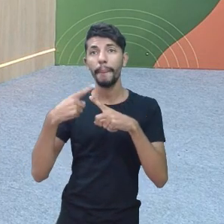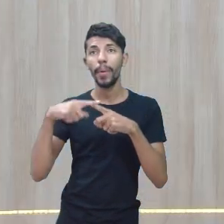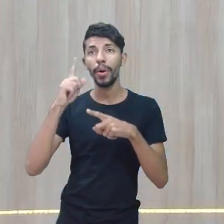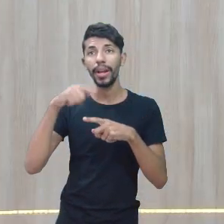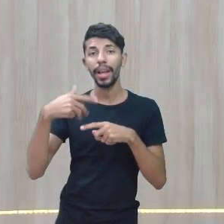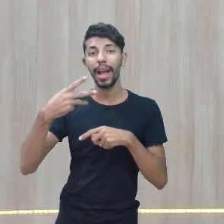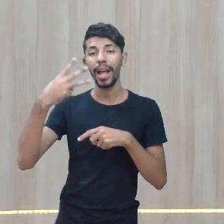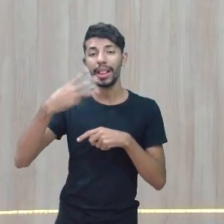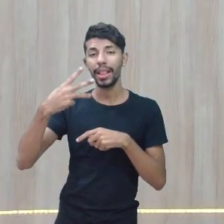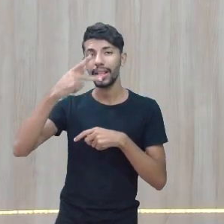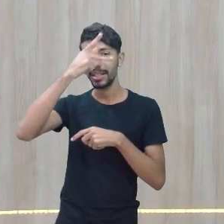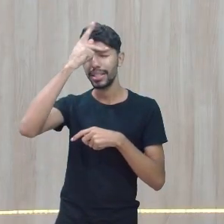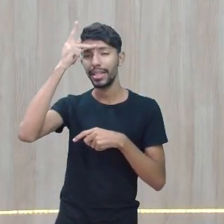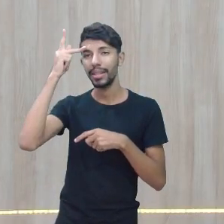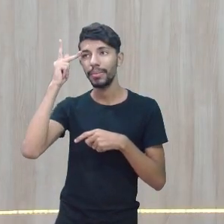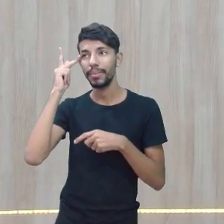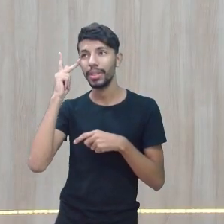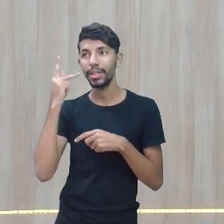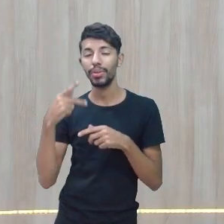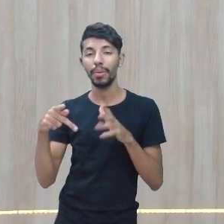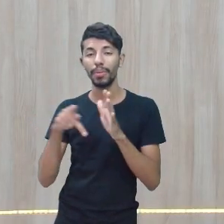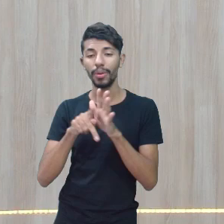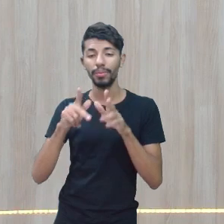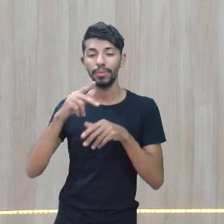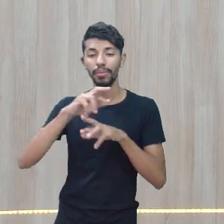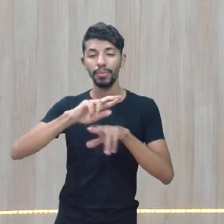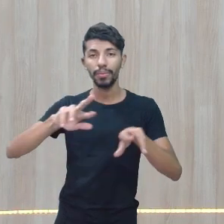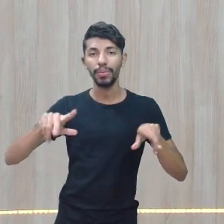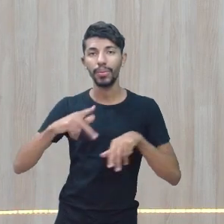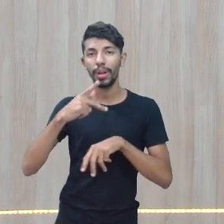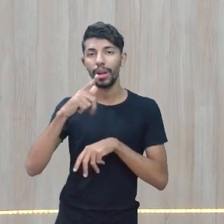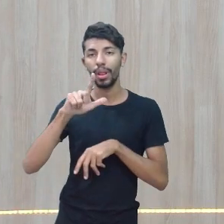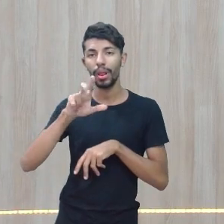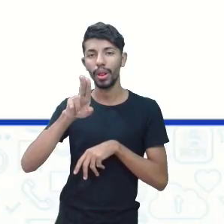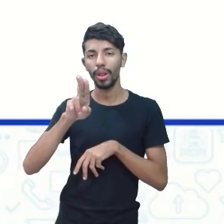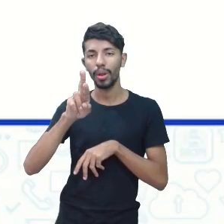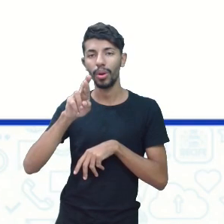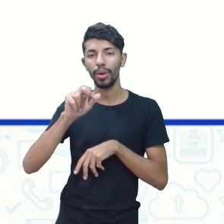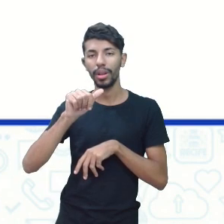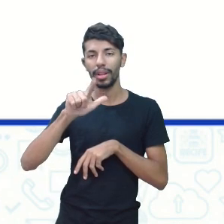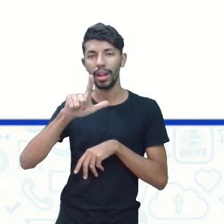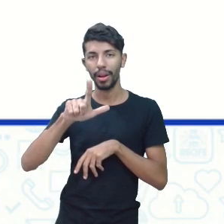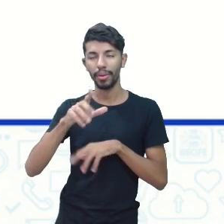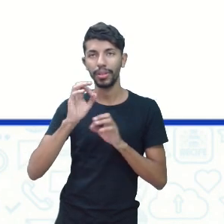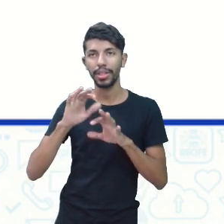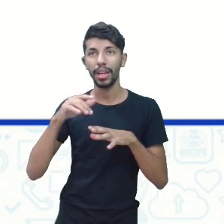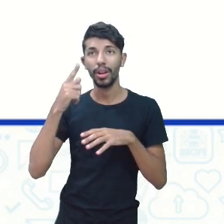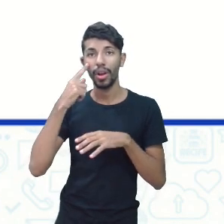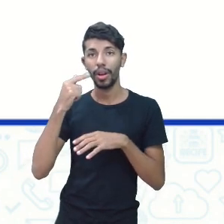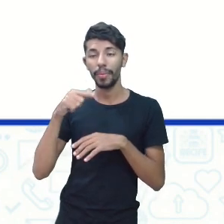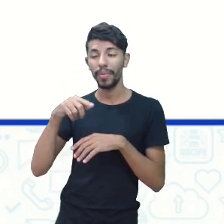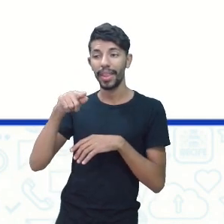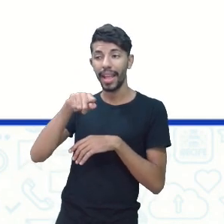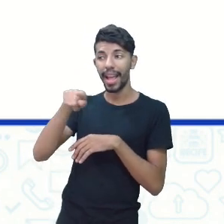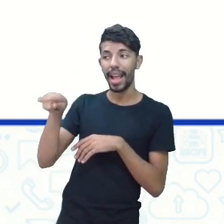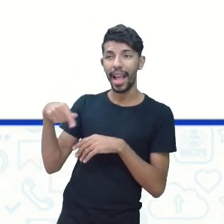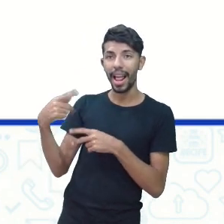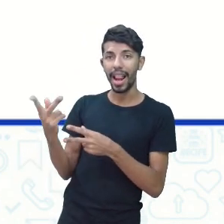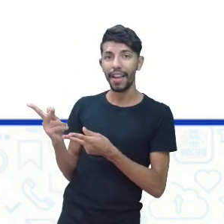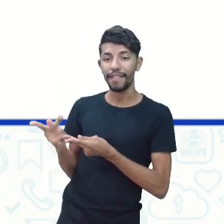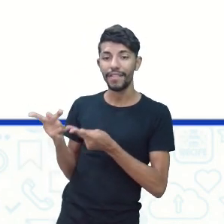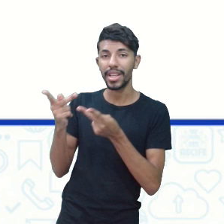terceira pessoa do plural, não é? Elas visitarão em dezembro. Então, nós não vemos